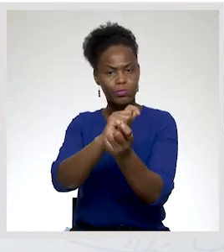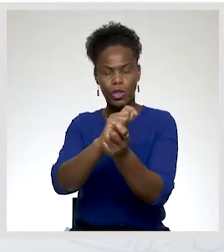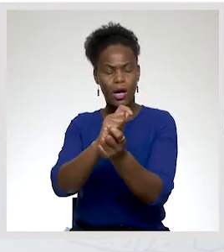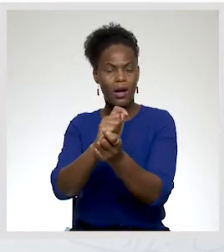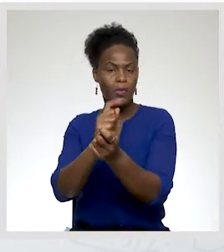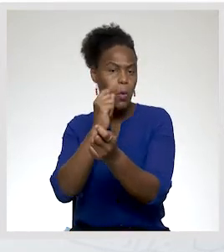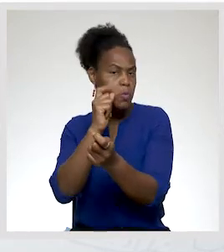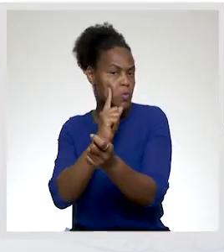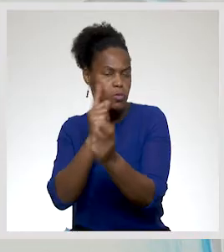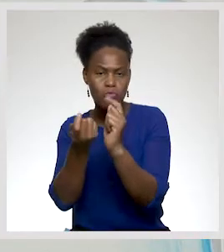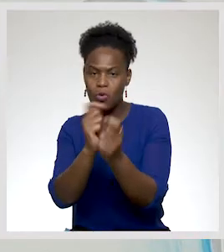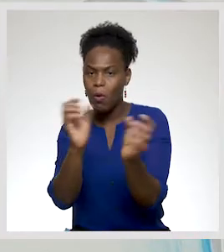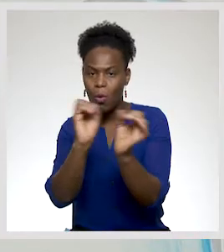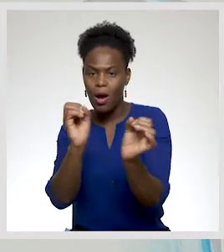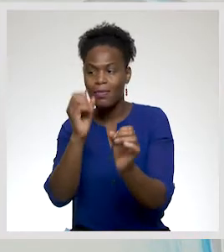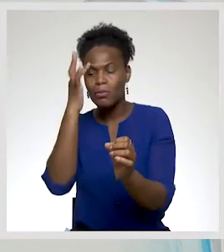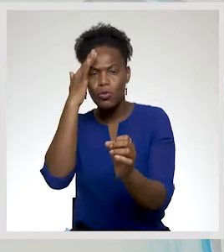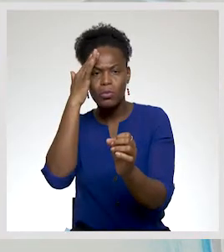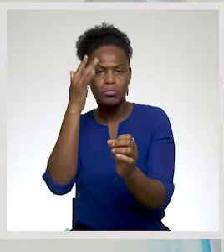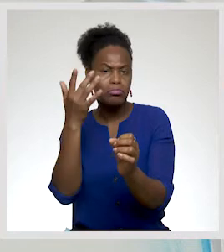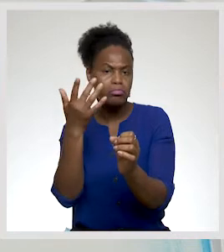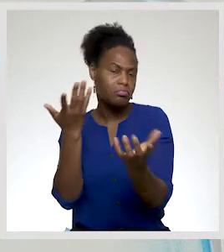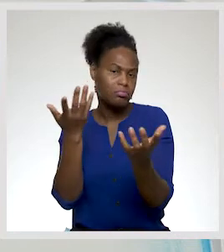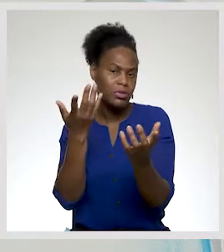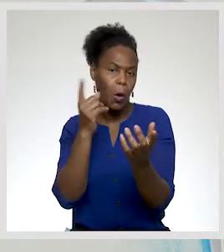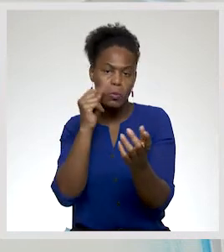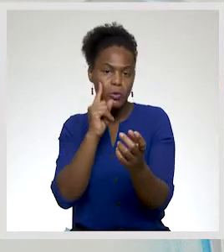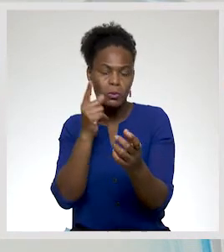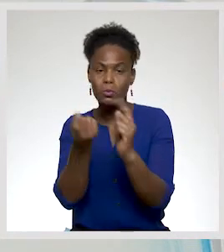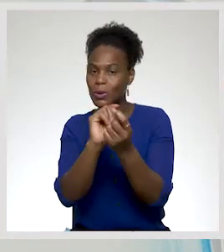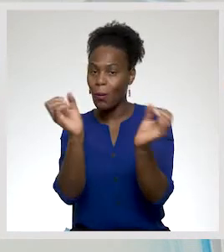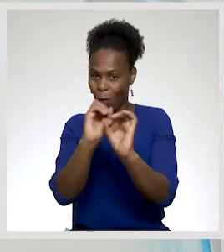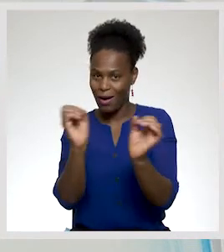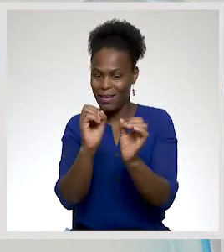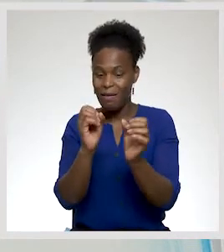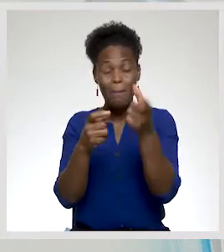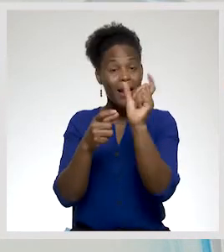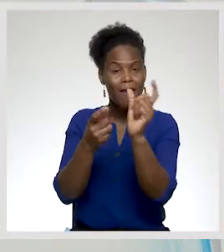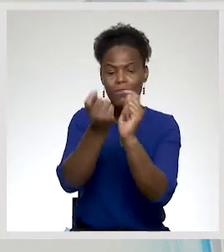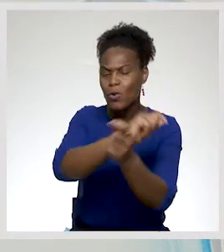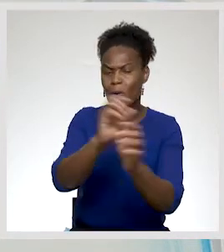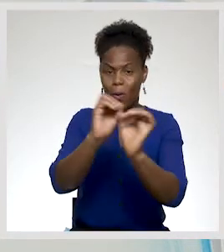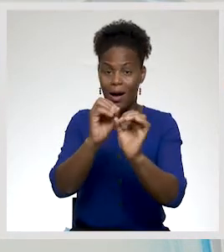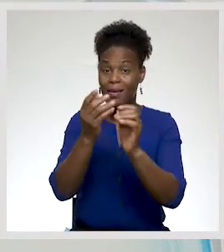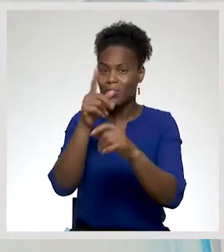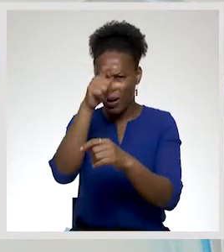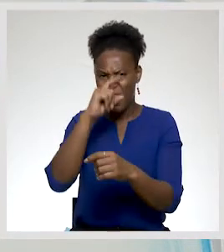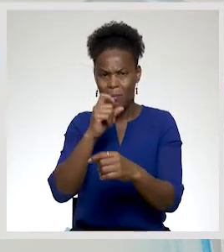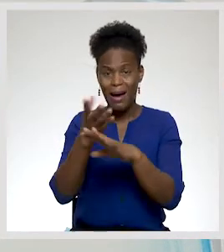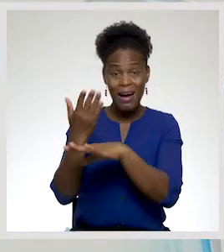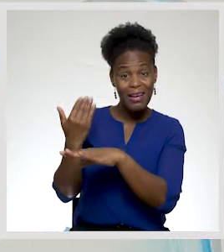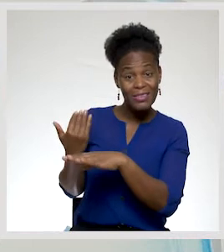nem em número. Vocês se lembram que no início a professora convidou-vos a ver um